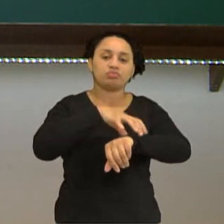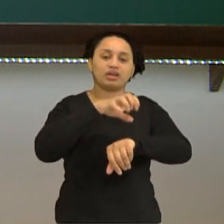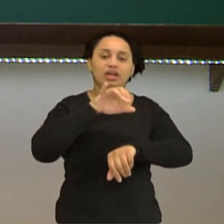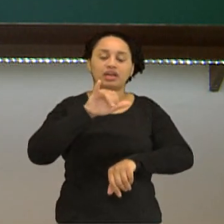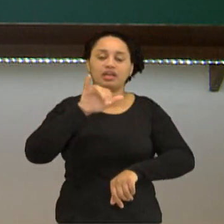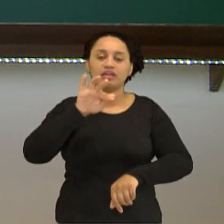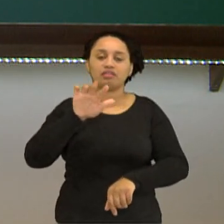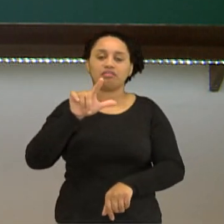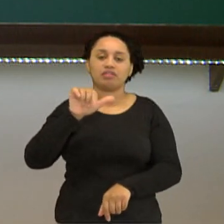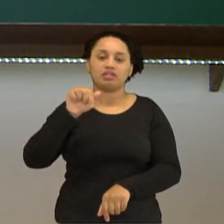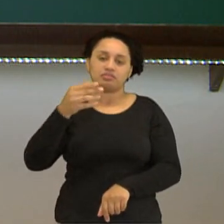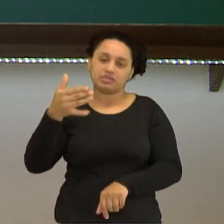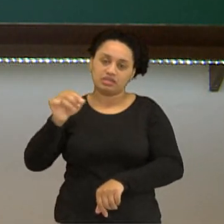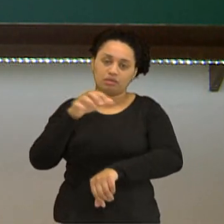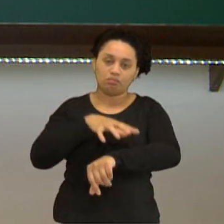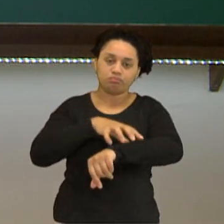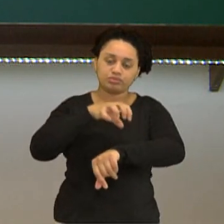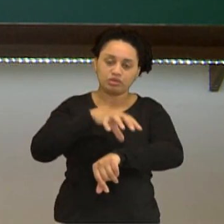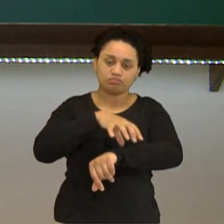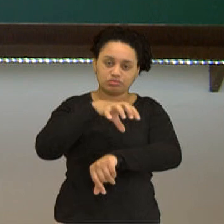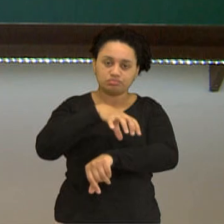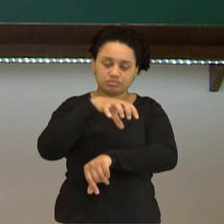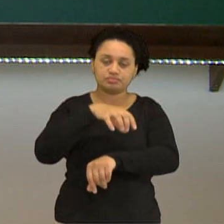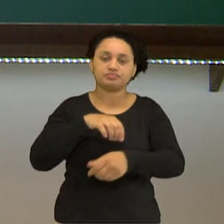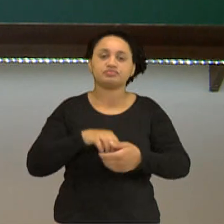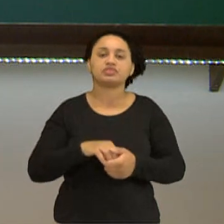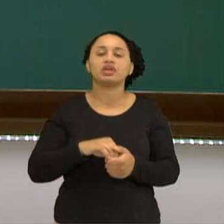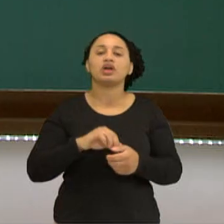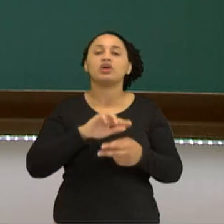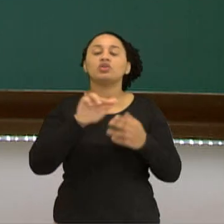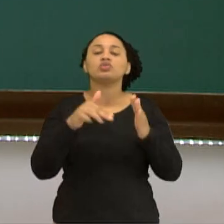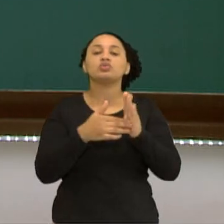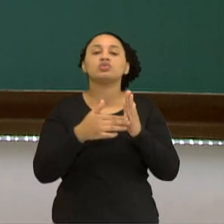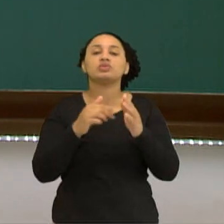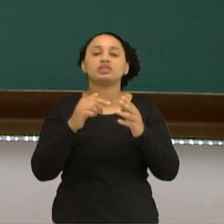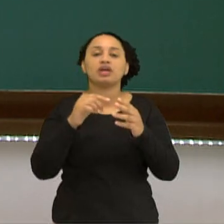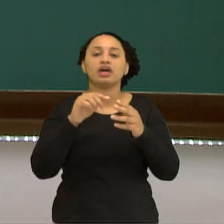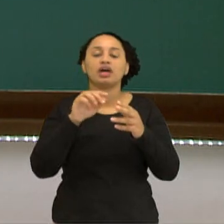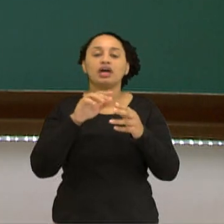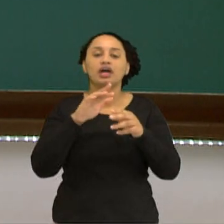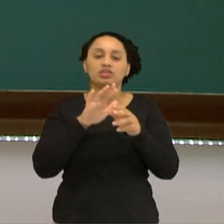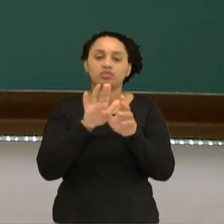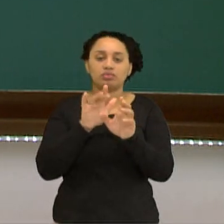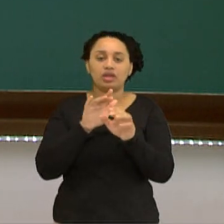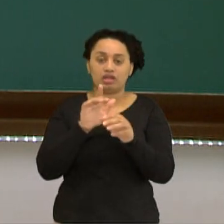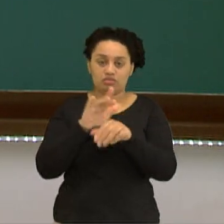as mais comuns pelo menos. Toda doença que termina com o sufixo IT